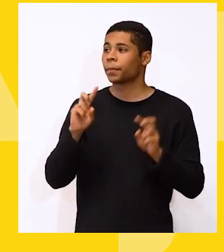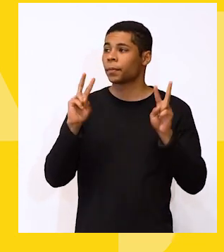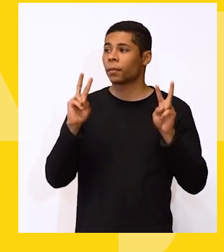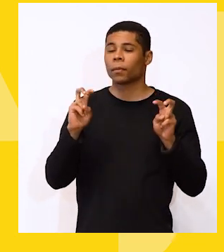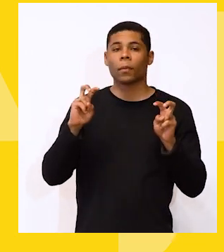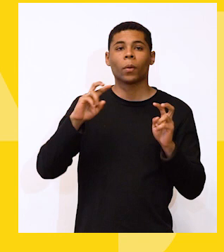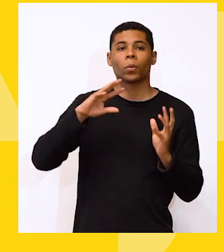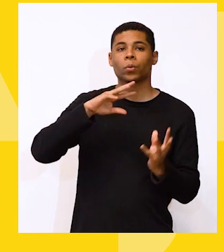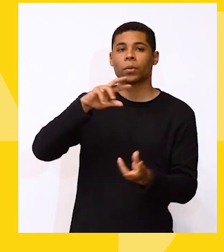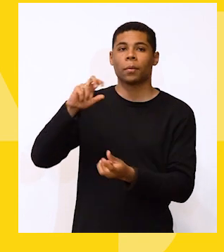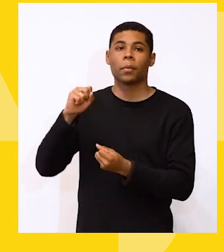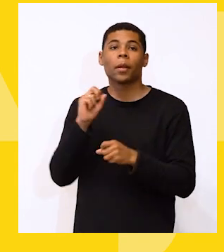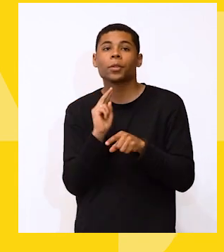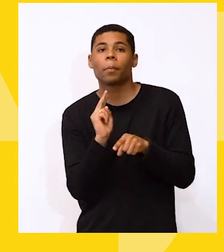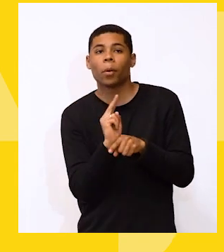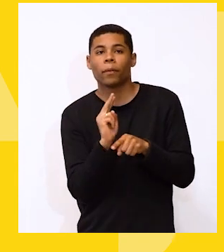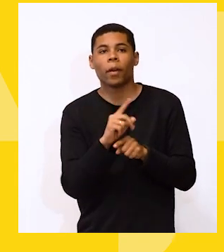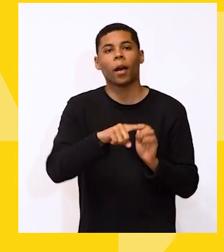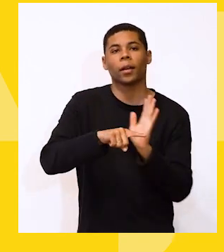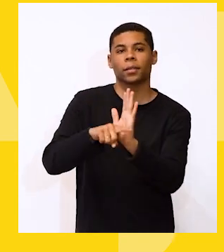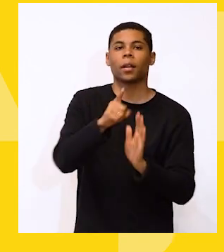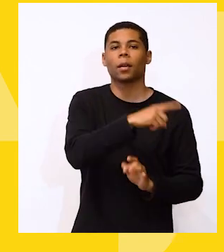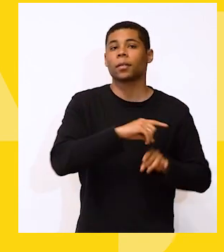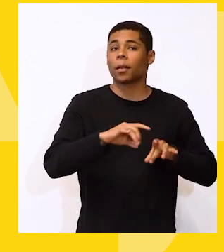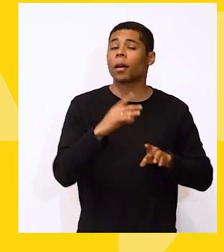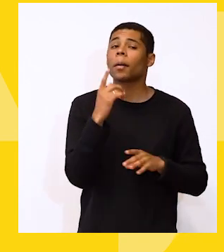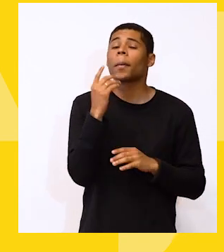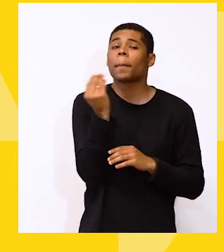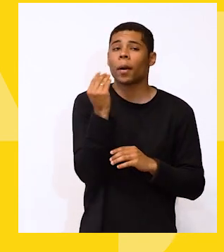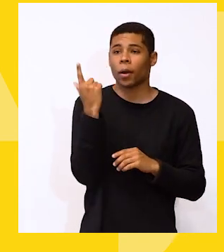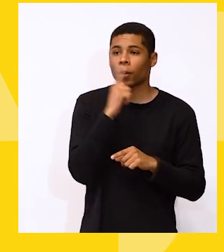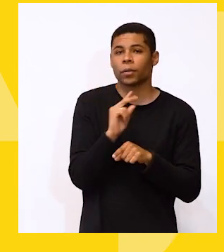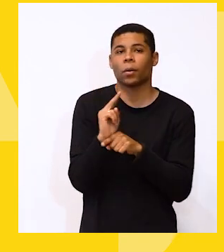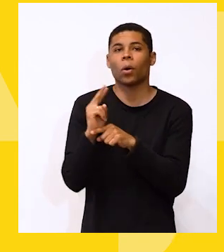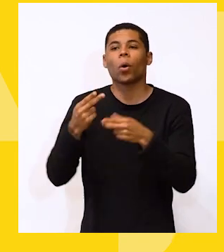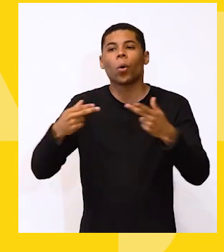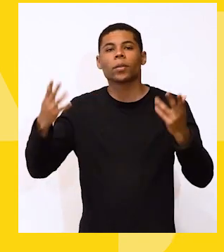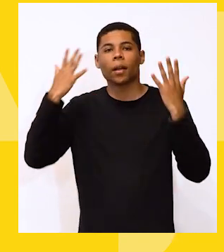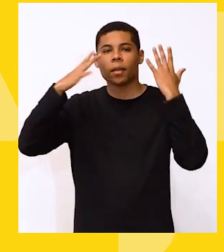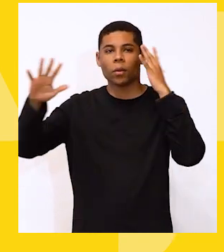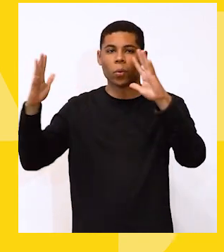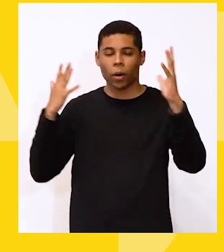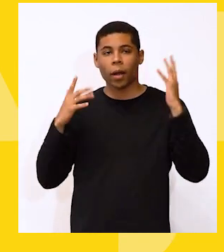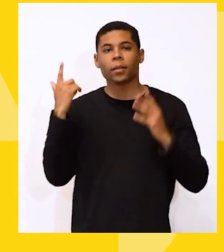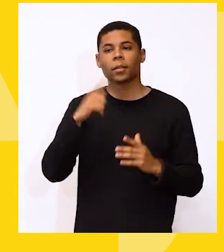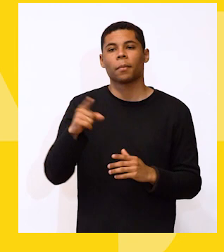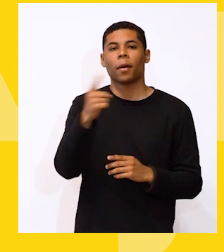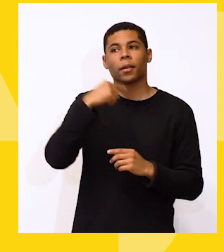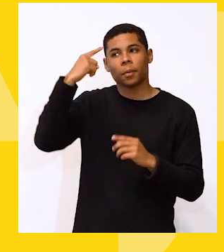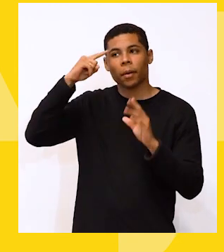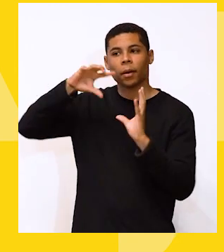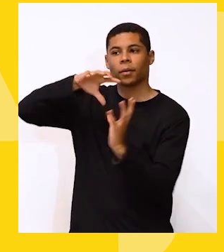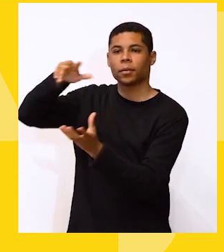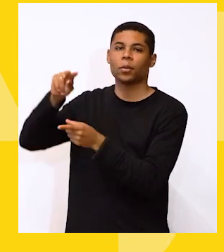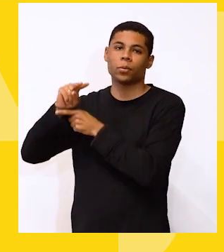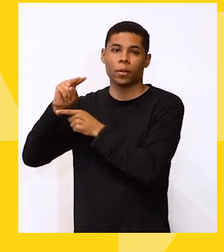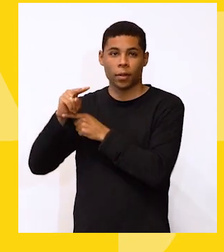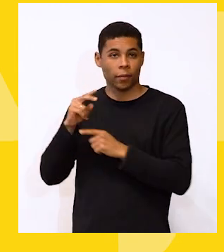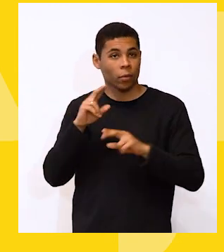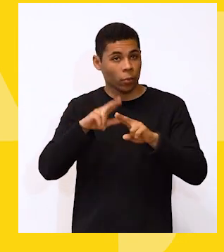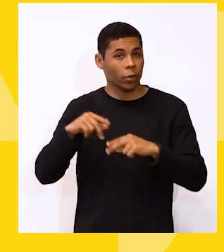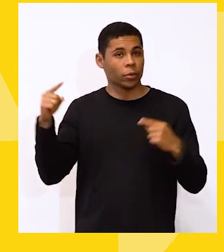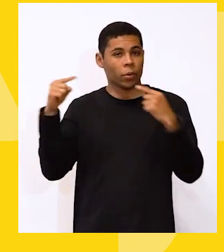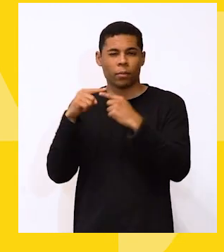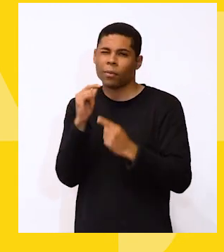sustentabilidade prover assistência técnica que inclua conservação dos recursos naturais e a produção sustentável Então esse é um exemplo de ações